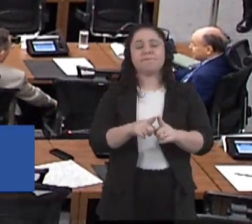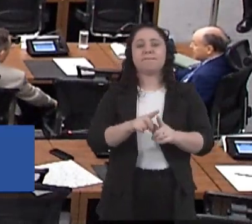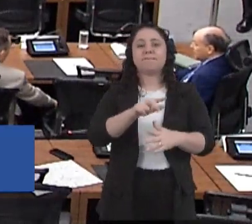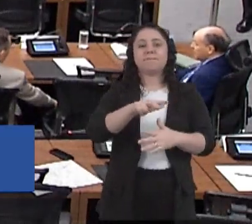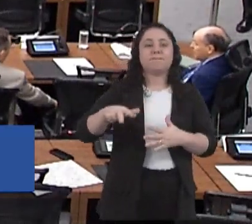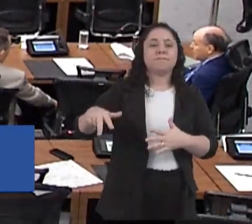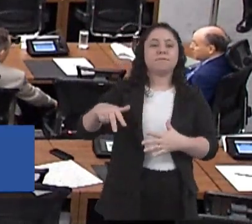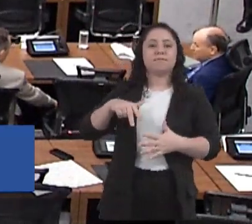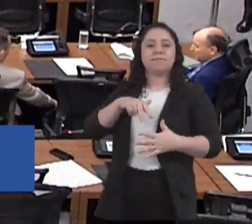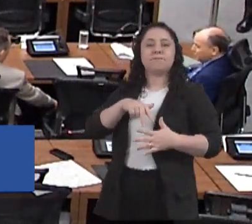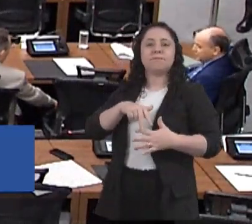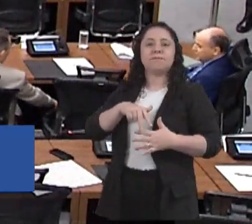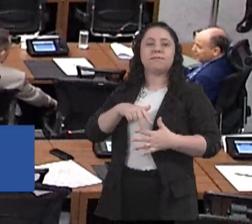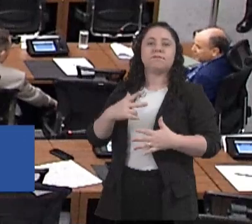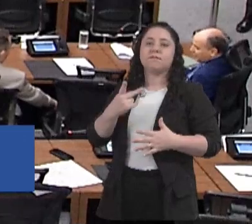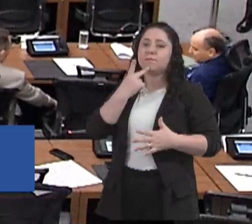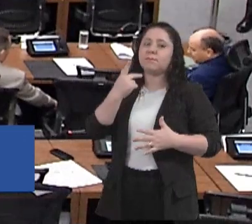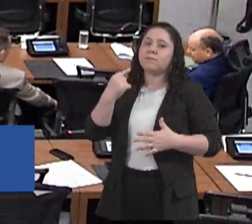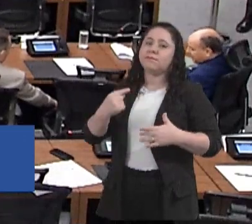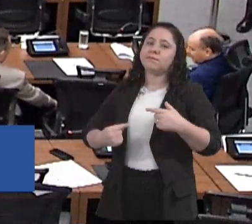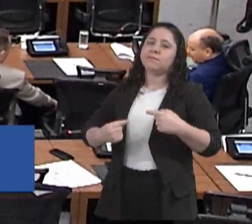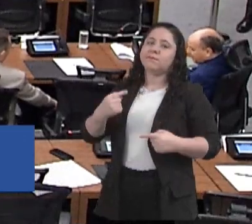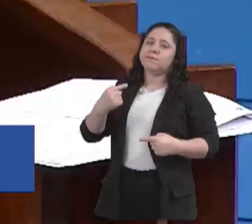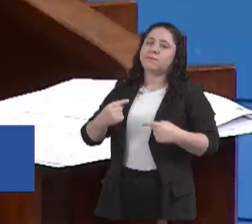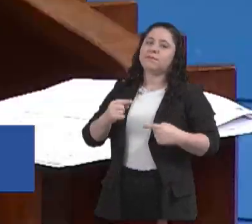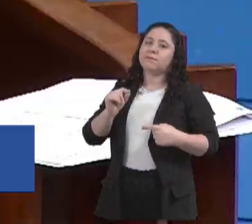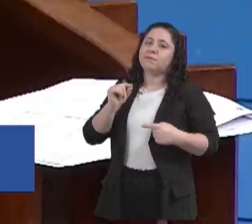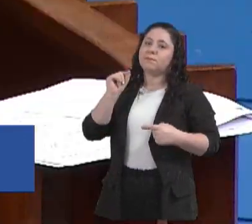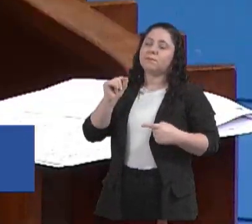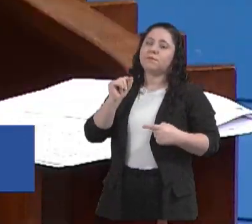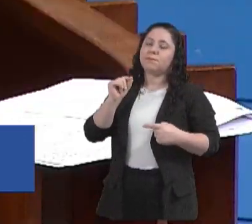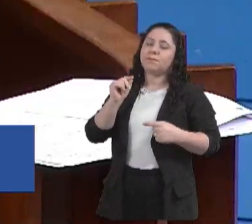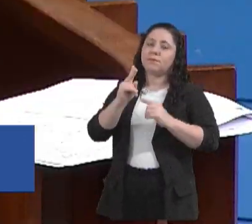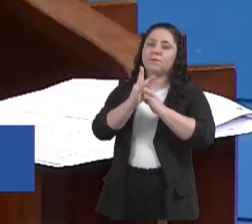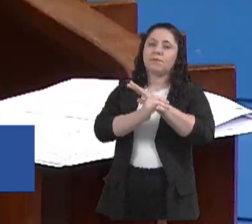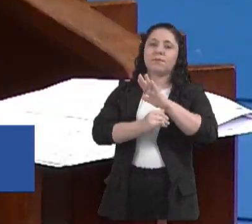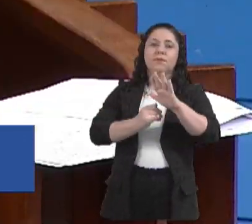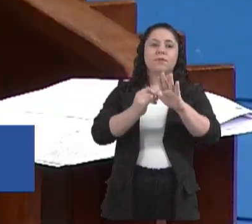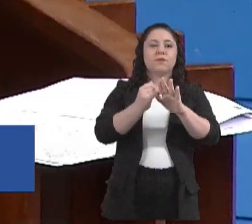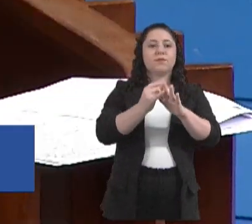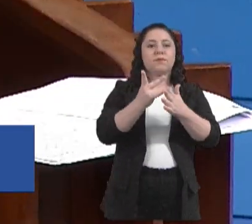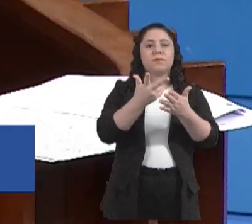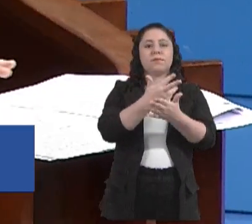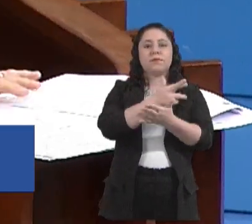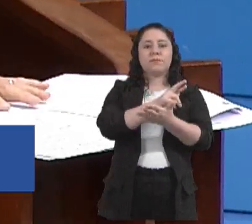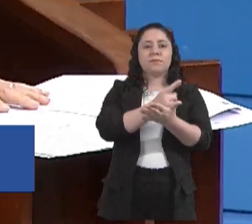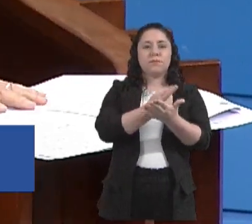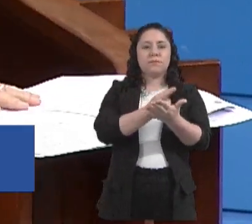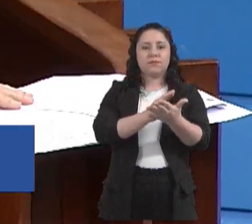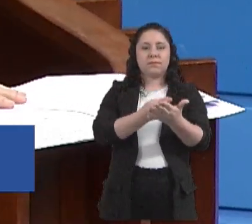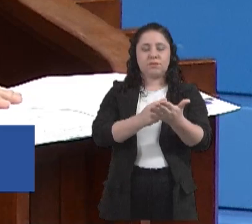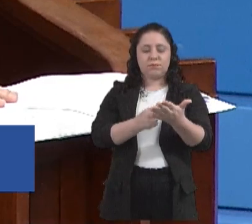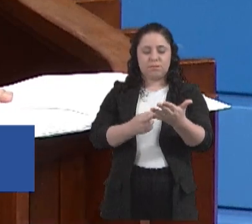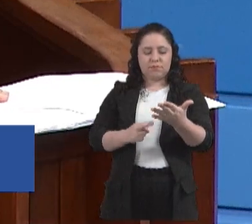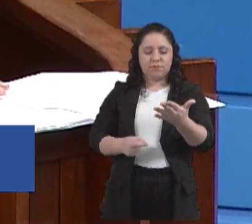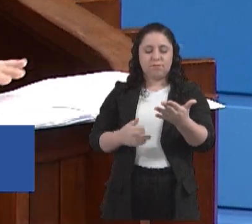Venho aqui para discutir o projeto que eu fui relator